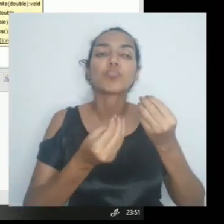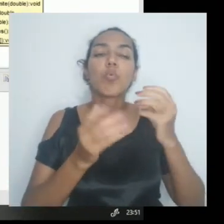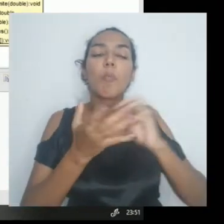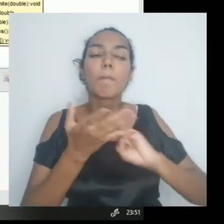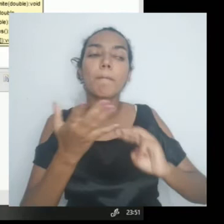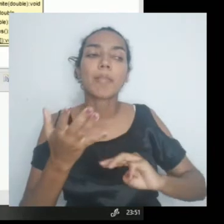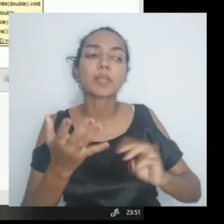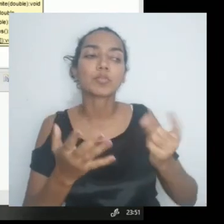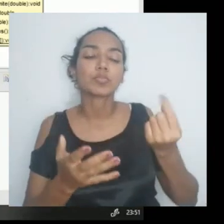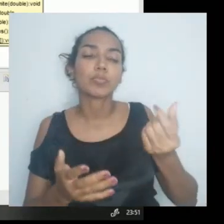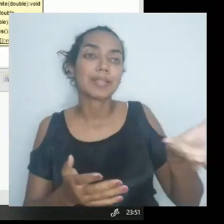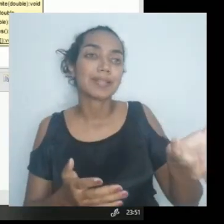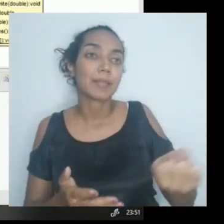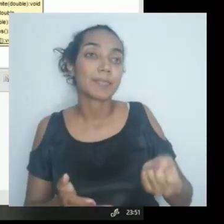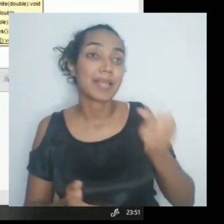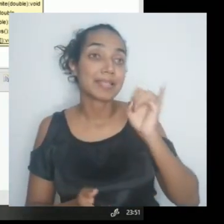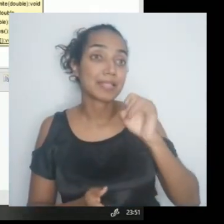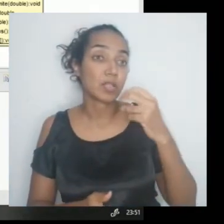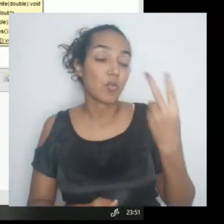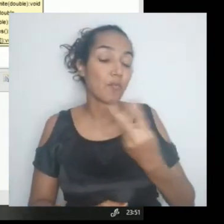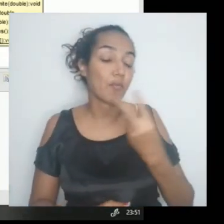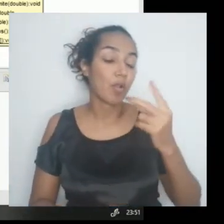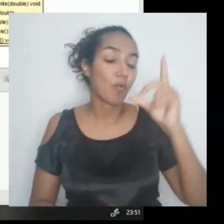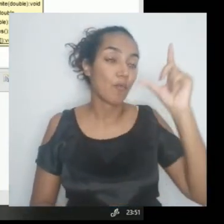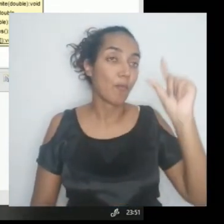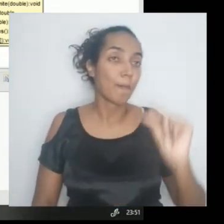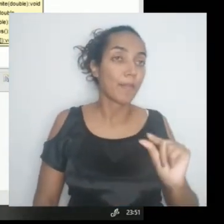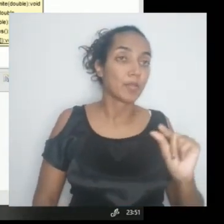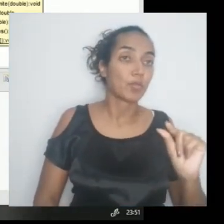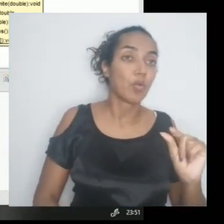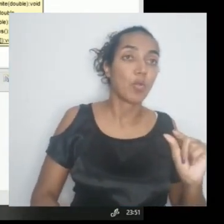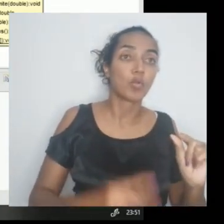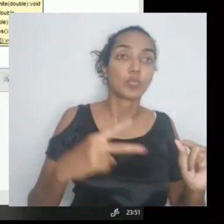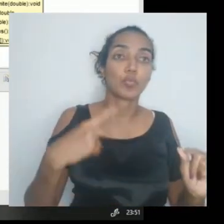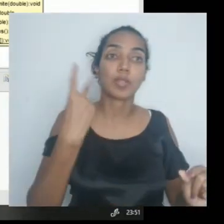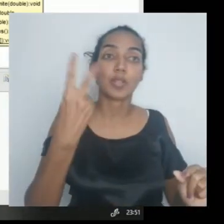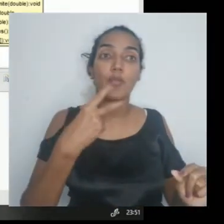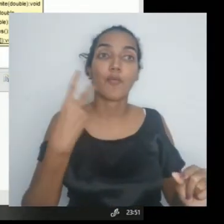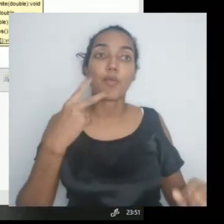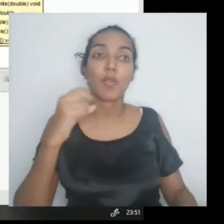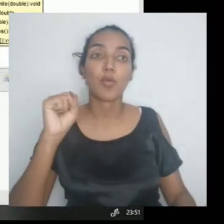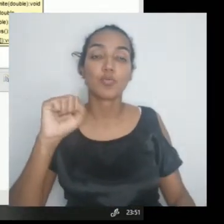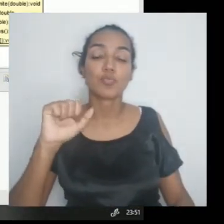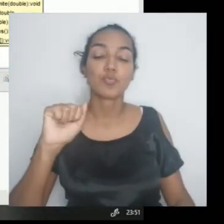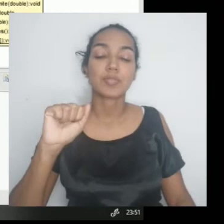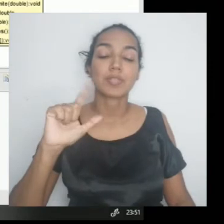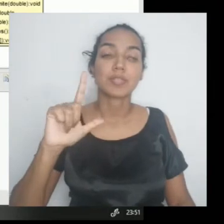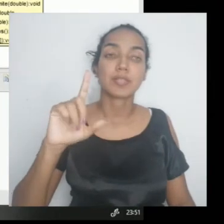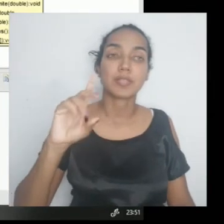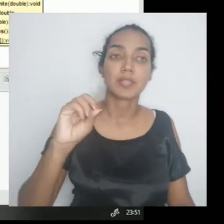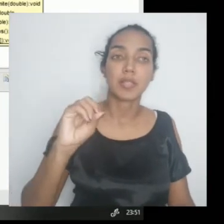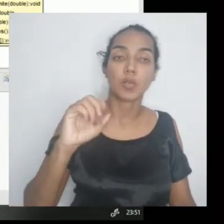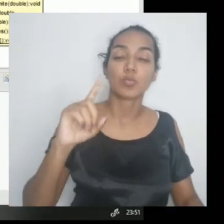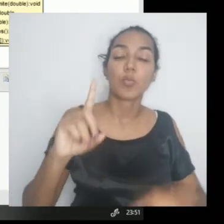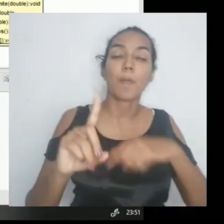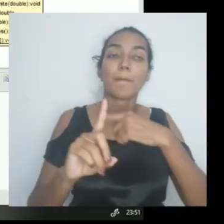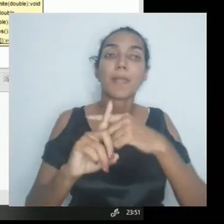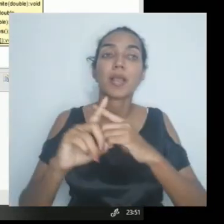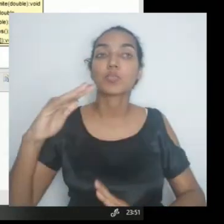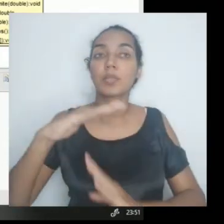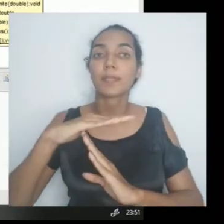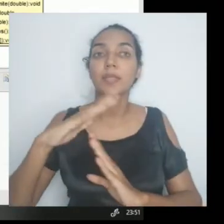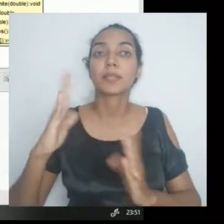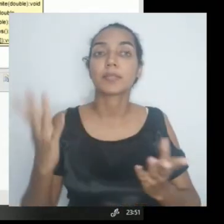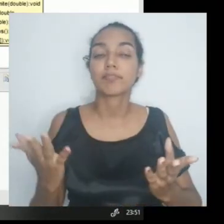saldo mais o limite, então digamos que você tem um determinado saldo negativo, mas o limite ainda está cobrindo, eu ainda assim faço aquele